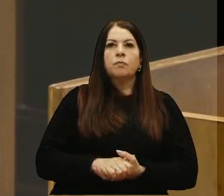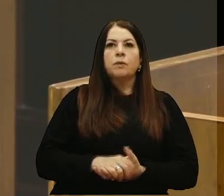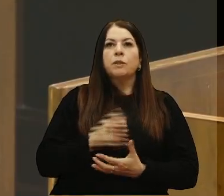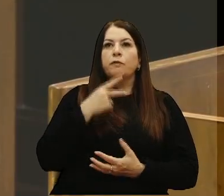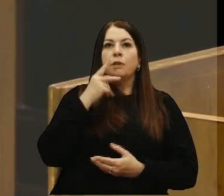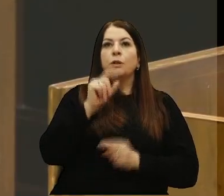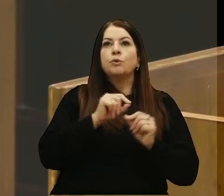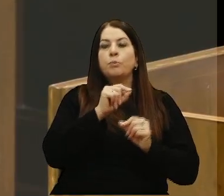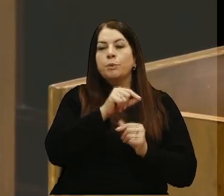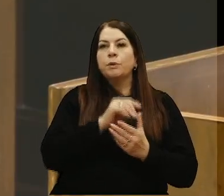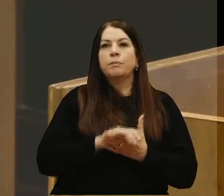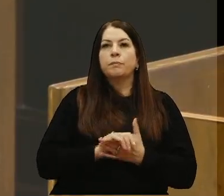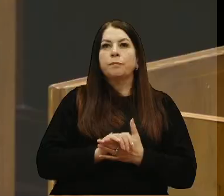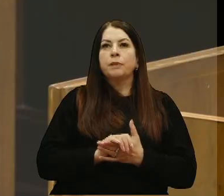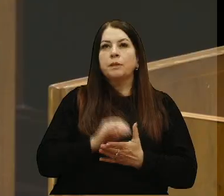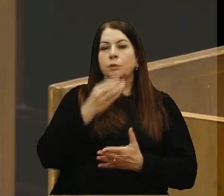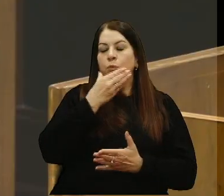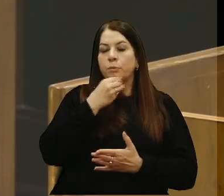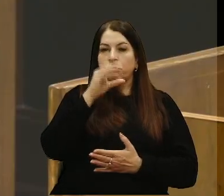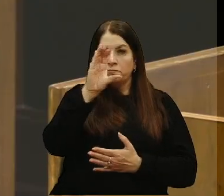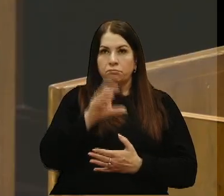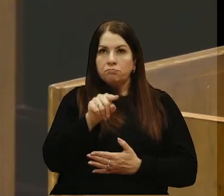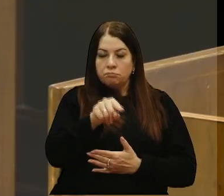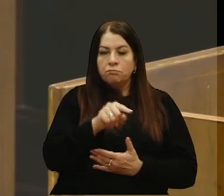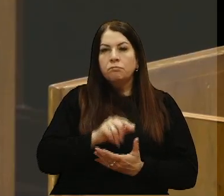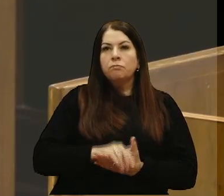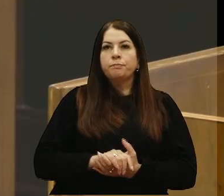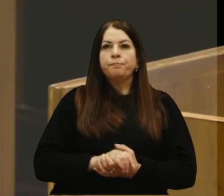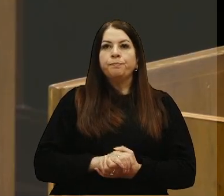Falaram a respeito desse cidadão.